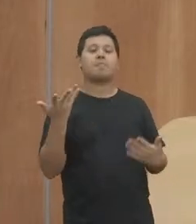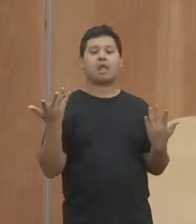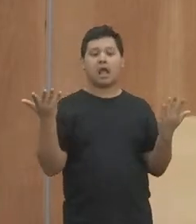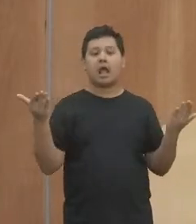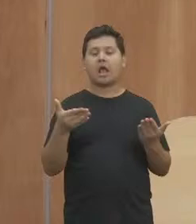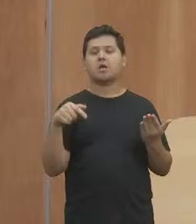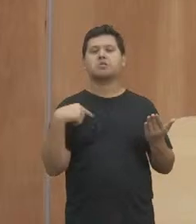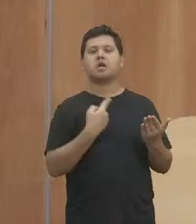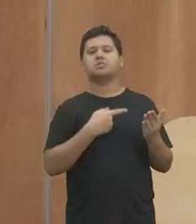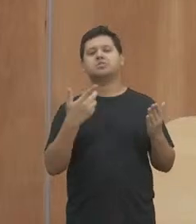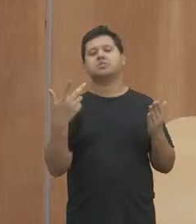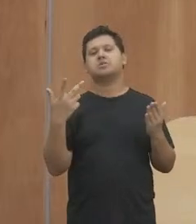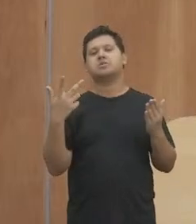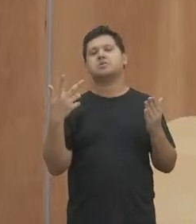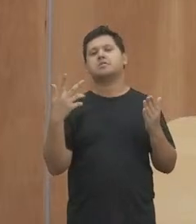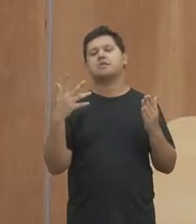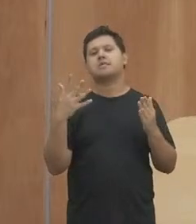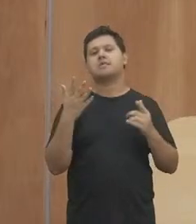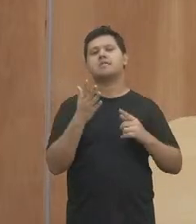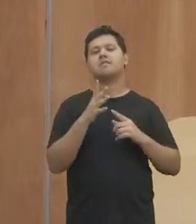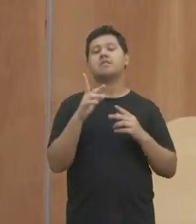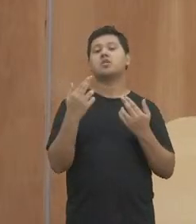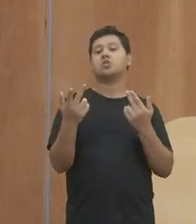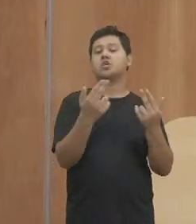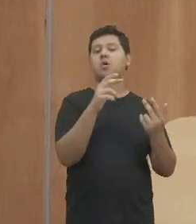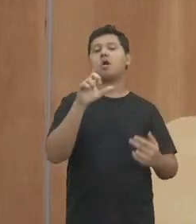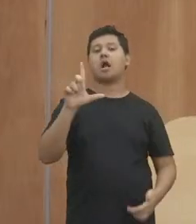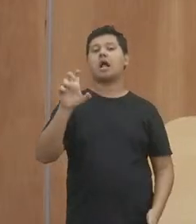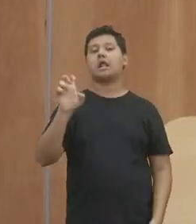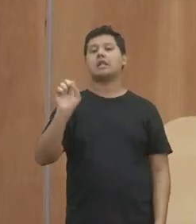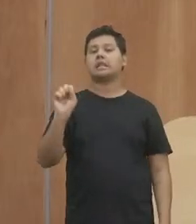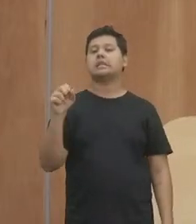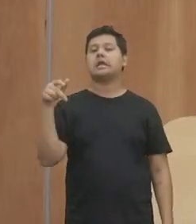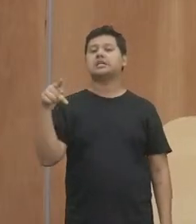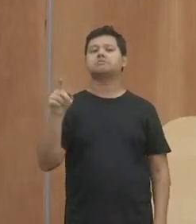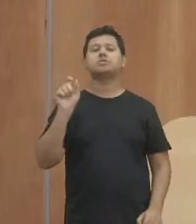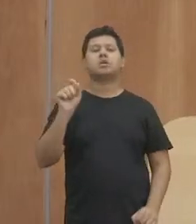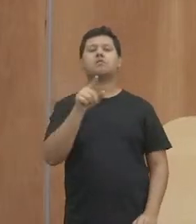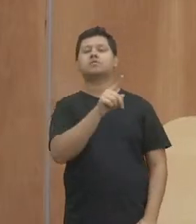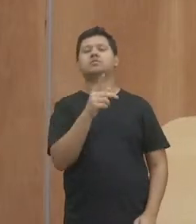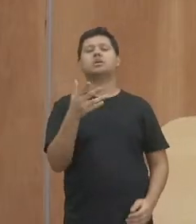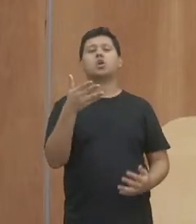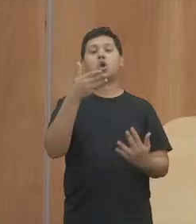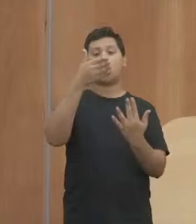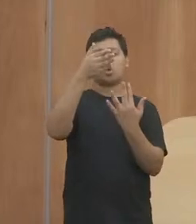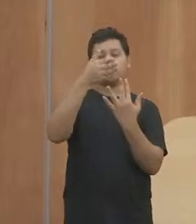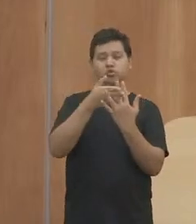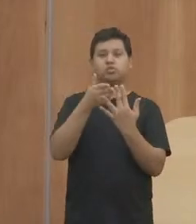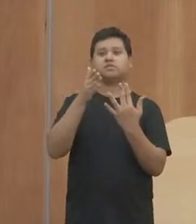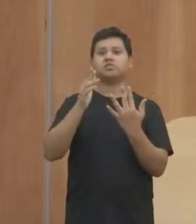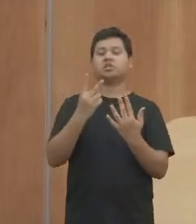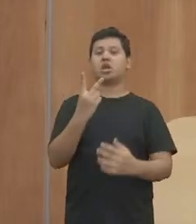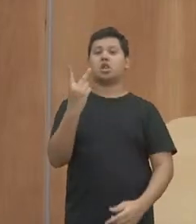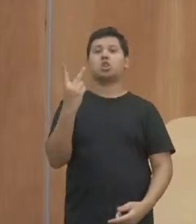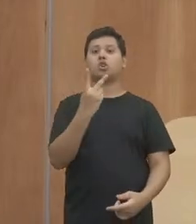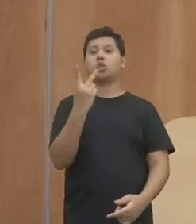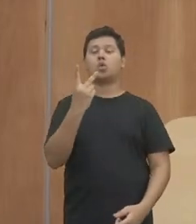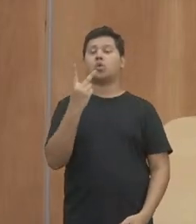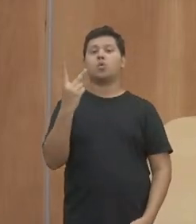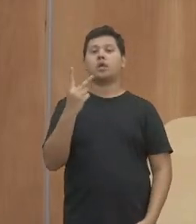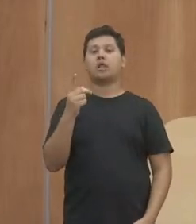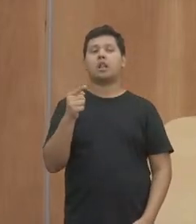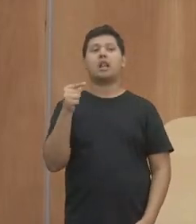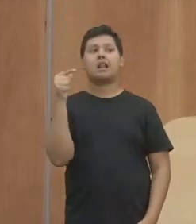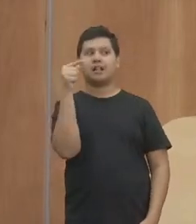da gente repensar e fazer como é na Alesp, por exemplo, na Assembleia Legislativa, de você dividir o tema livre para uma outra sessão. Lá na Alesp você